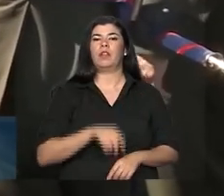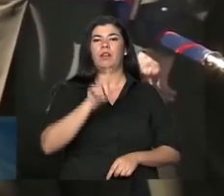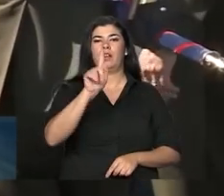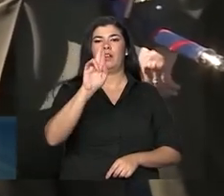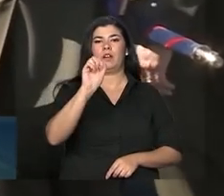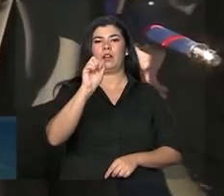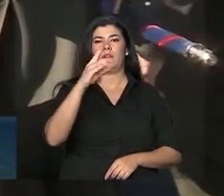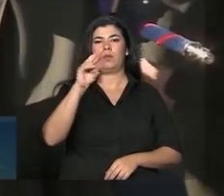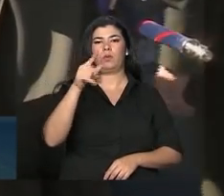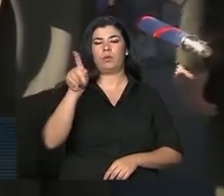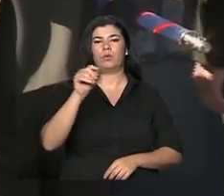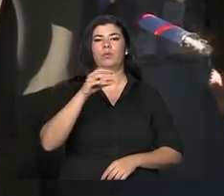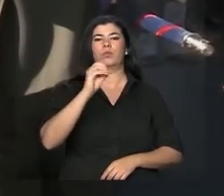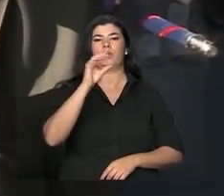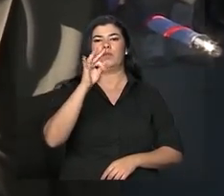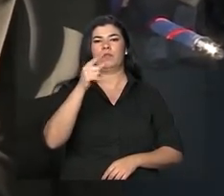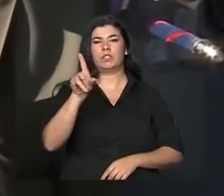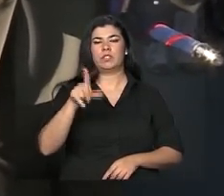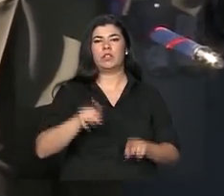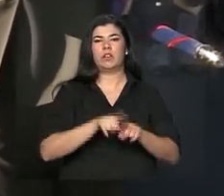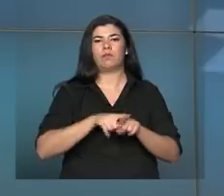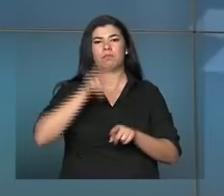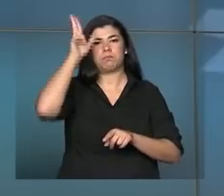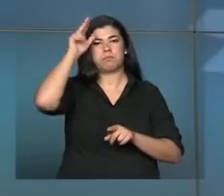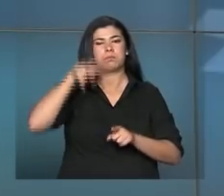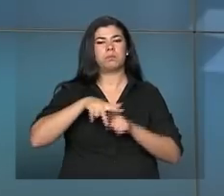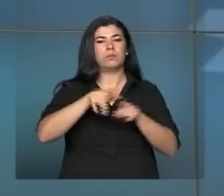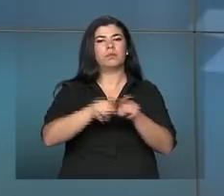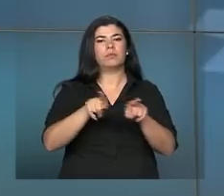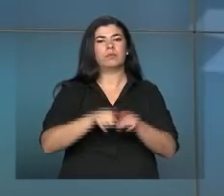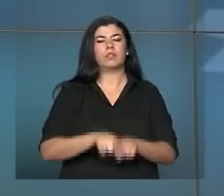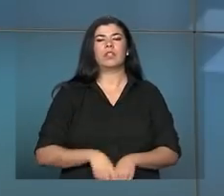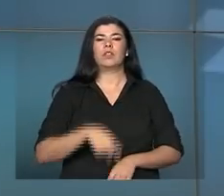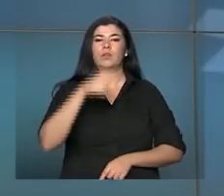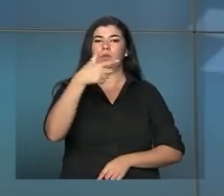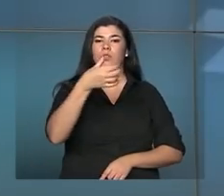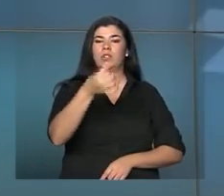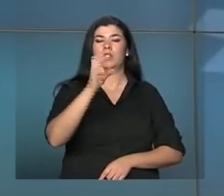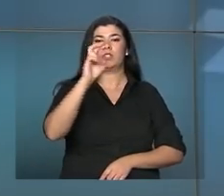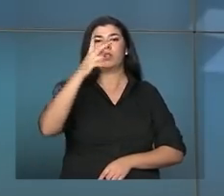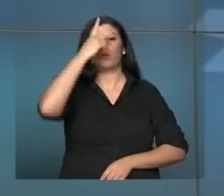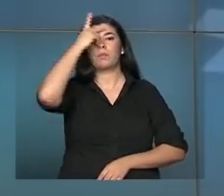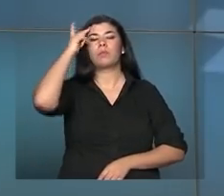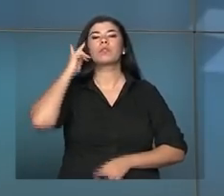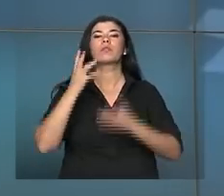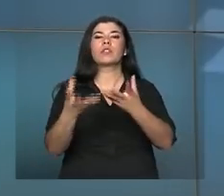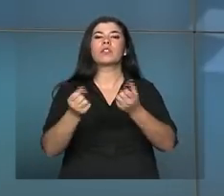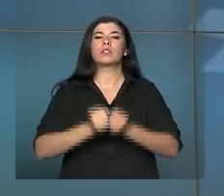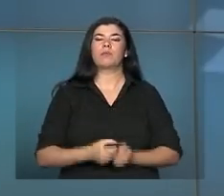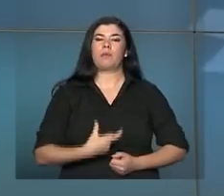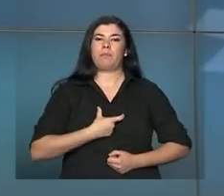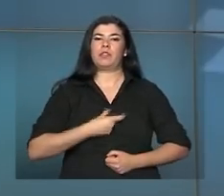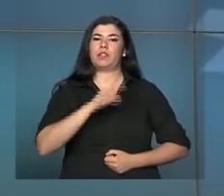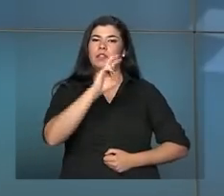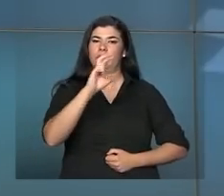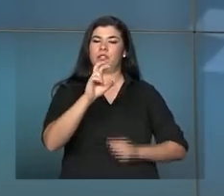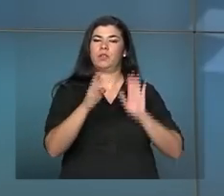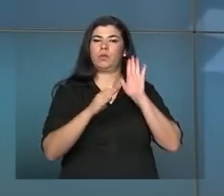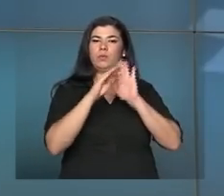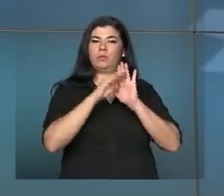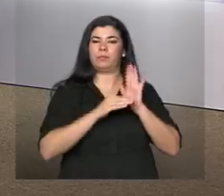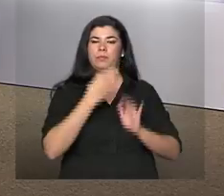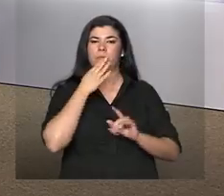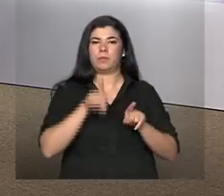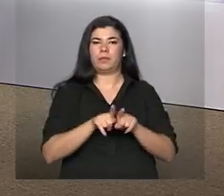Oficial, Comendador, Oficial e Cavaleiro. 265 pessoas receberam a Ordem do Mérito